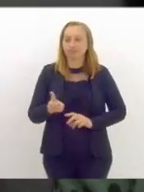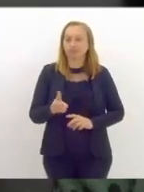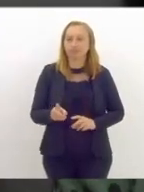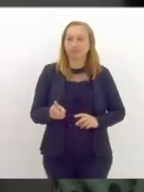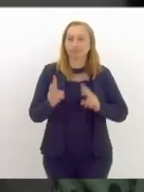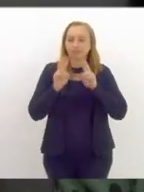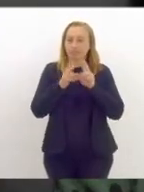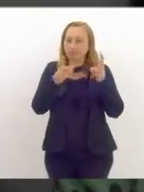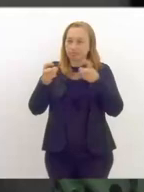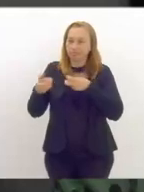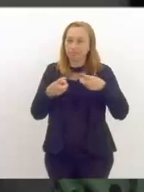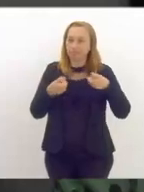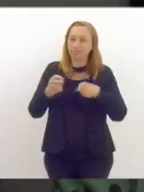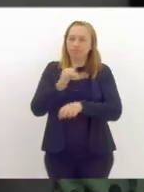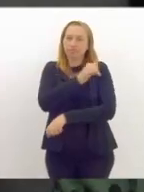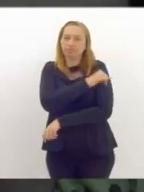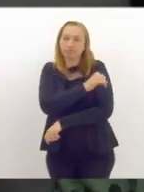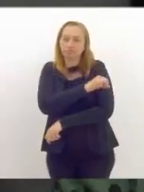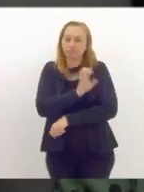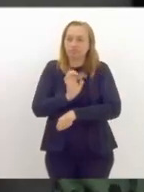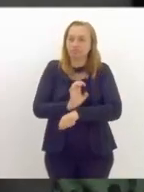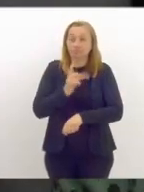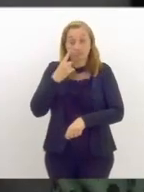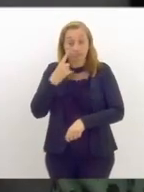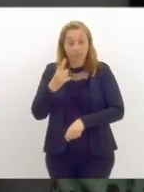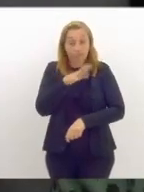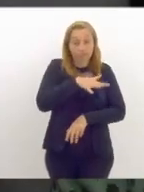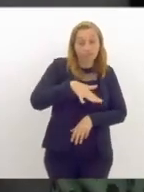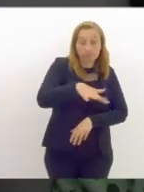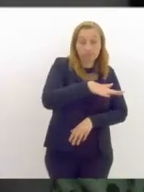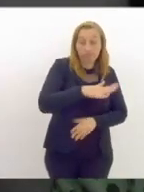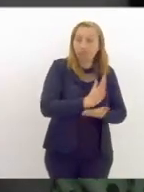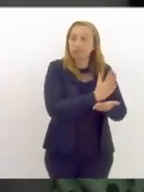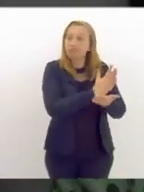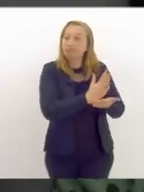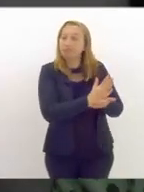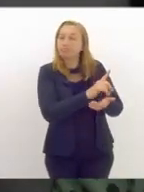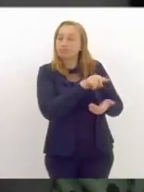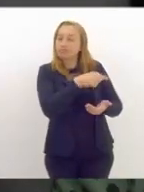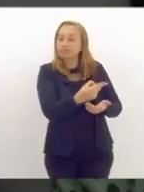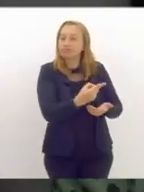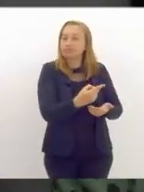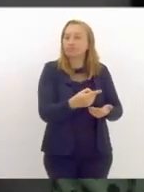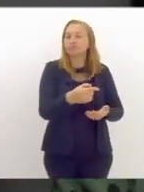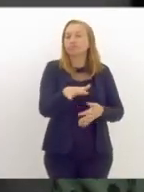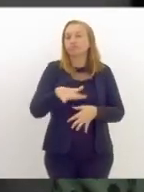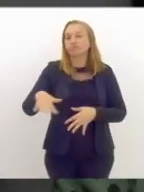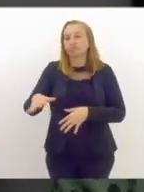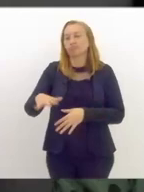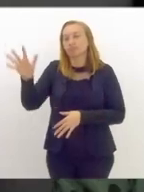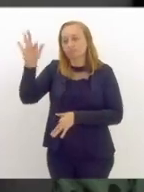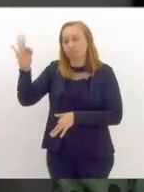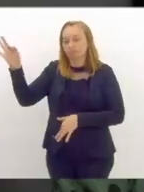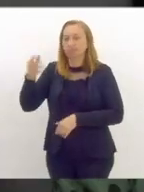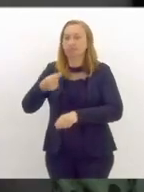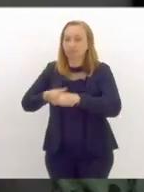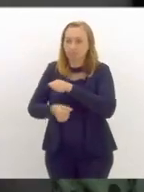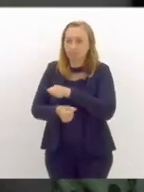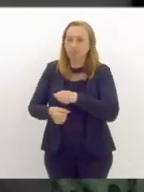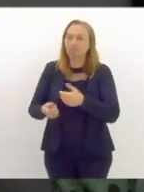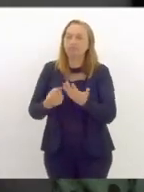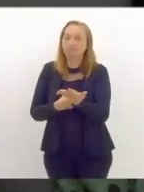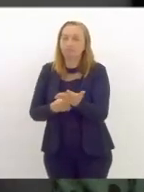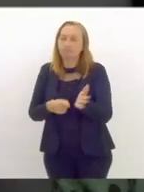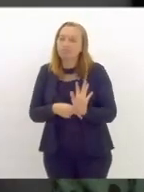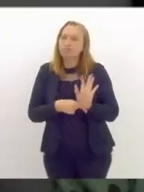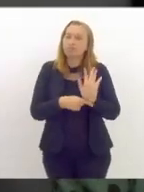Estado do Rio de Janeiro e vendo outras áreas, ainda que estivesse na área federal, que precisavam de investimento para ajudar